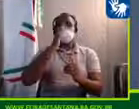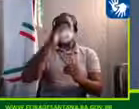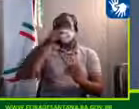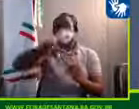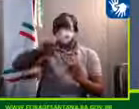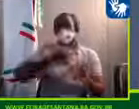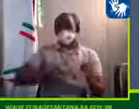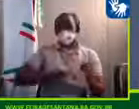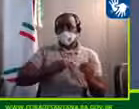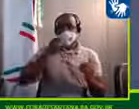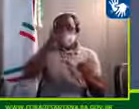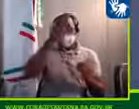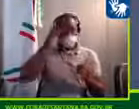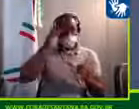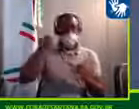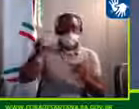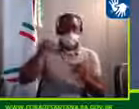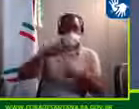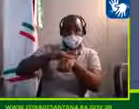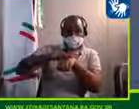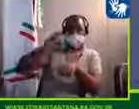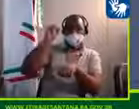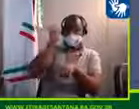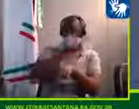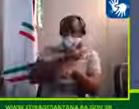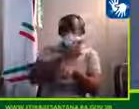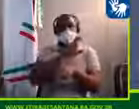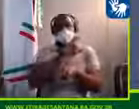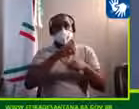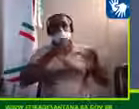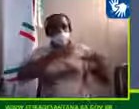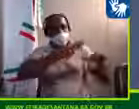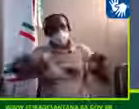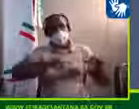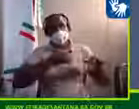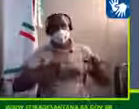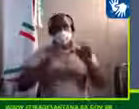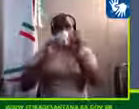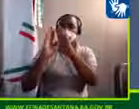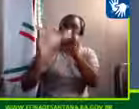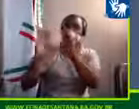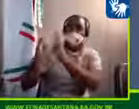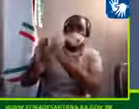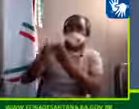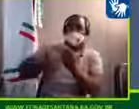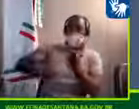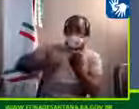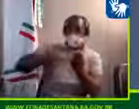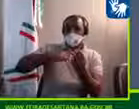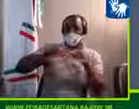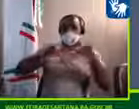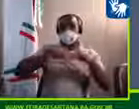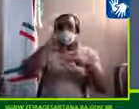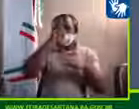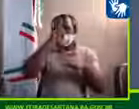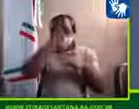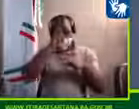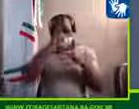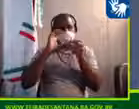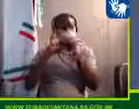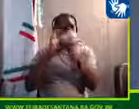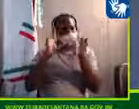de pacientes graves, e mantivemos os 50 leitos clínicos abertos e em funcionamento no nosso hospital de